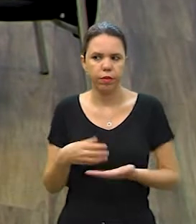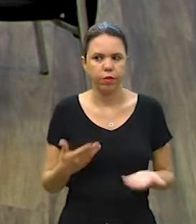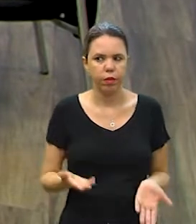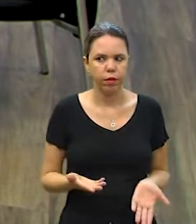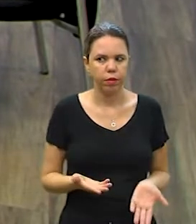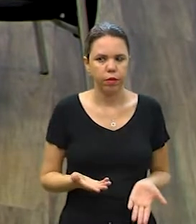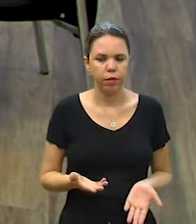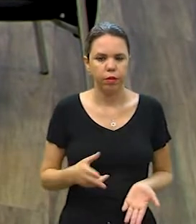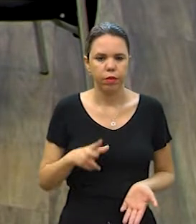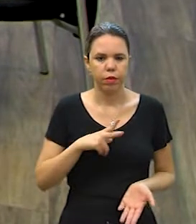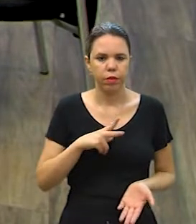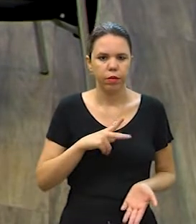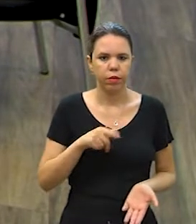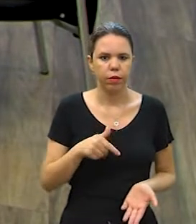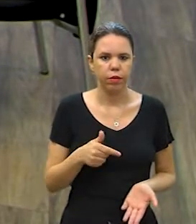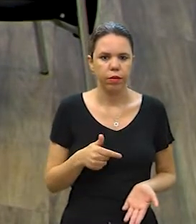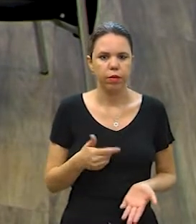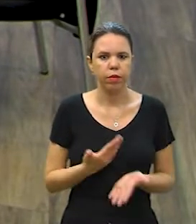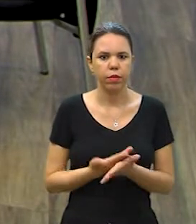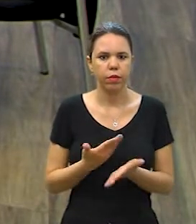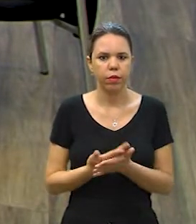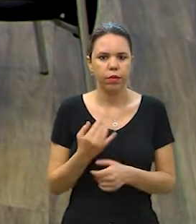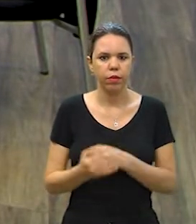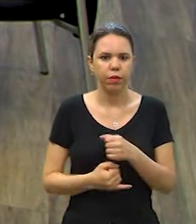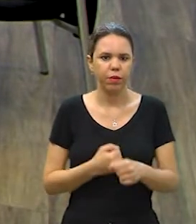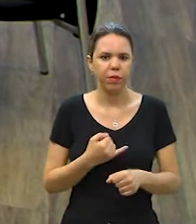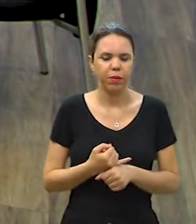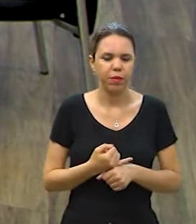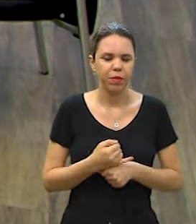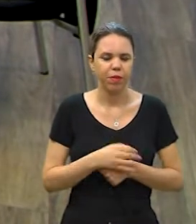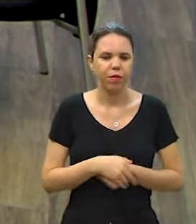A rede privada, as aulas online,